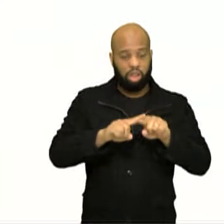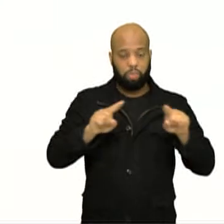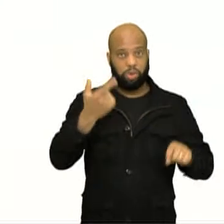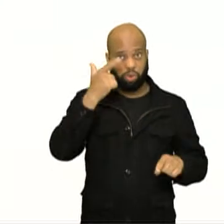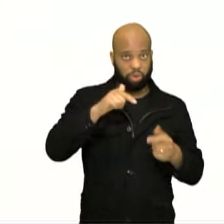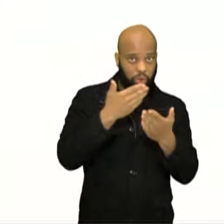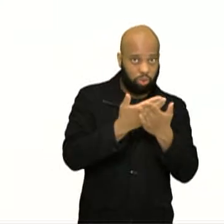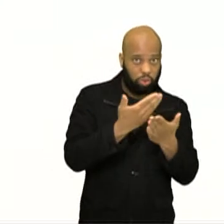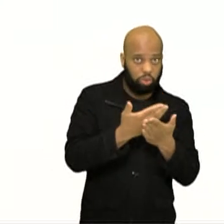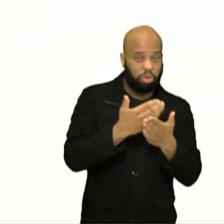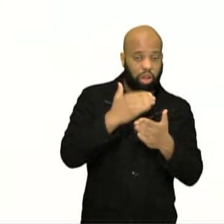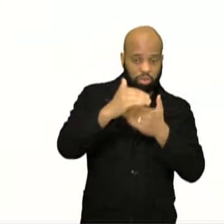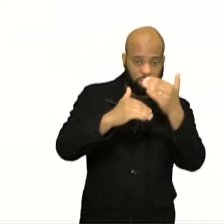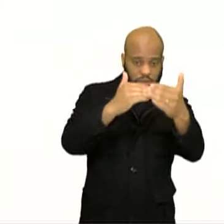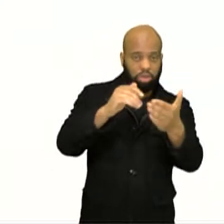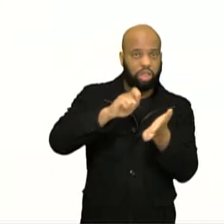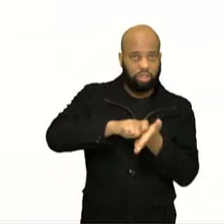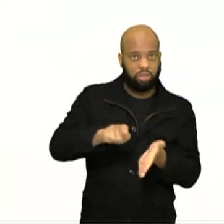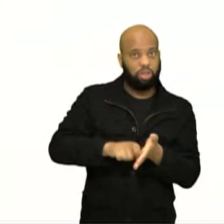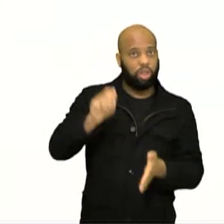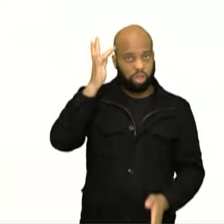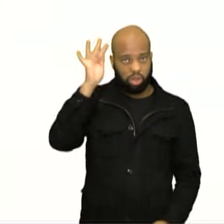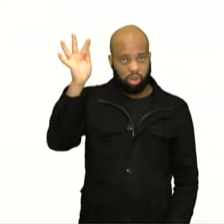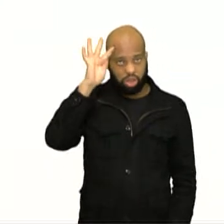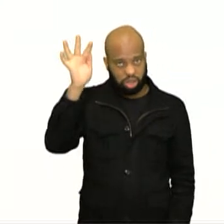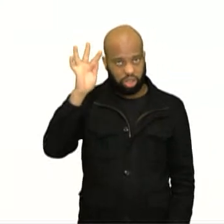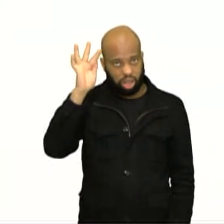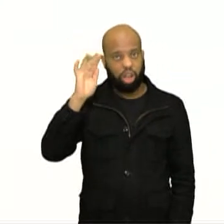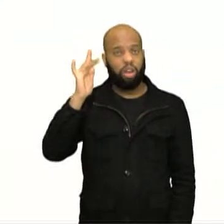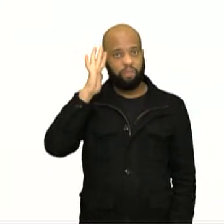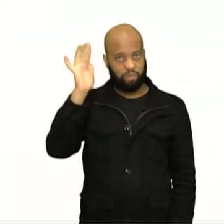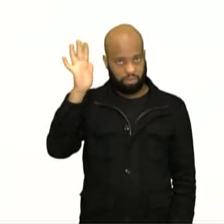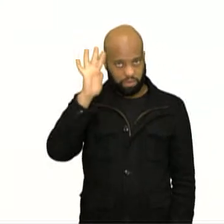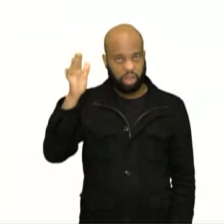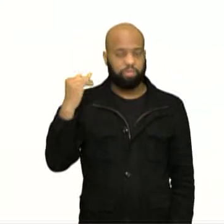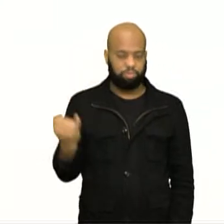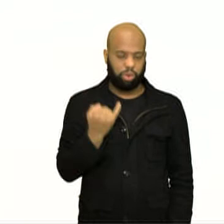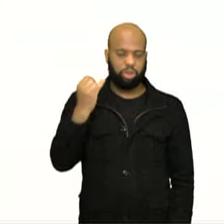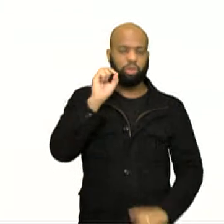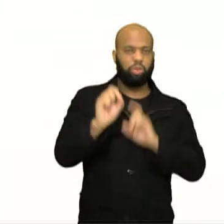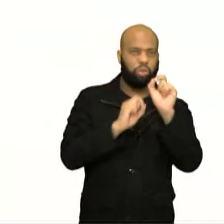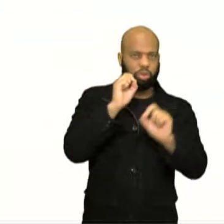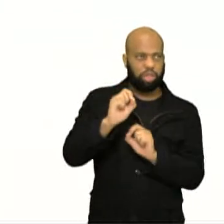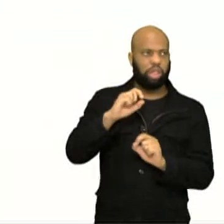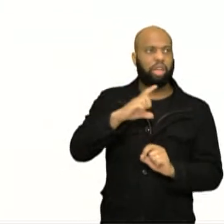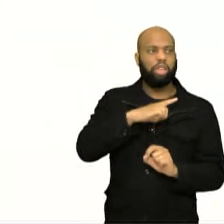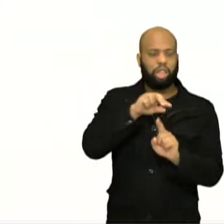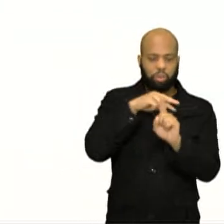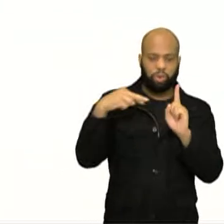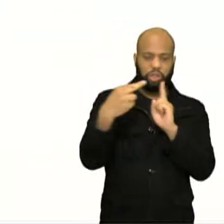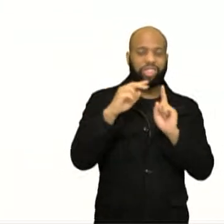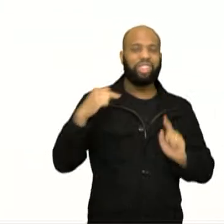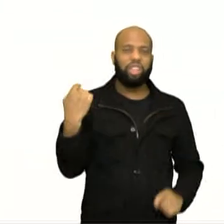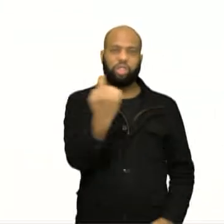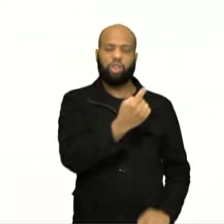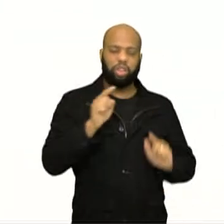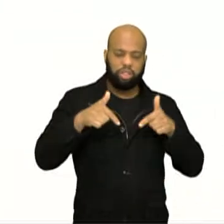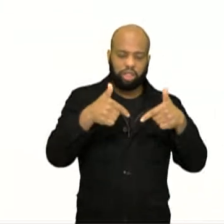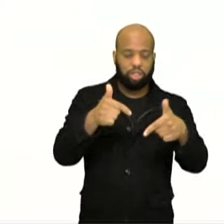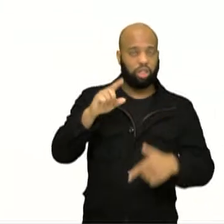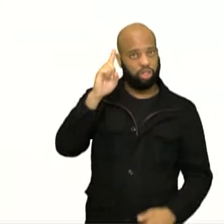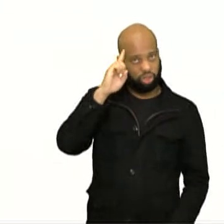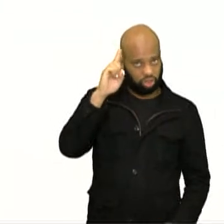muito e desenvolveu uma teoria filosófica que tem como perspectiva as nossas ações no dia de